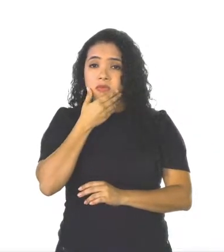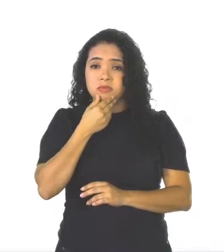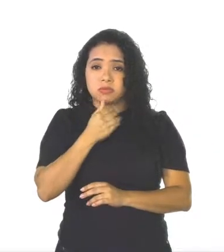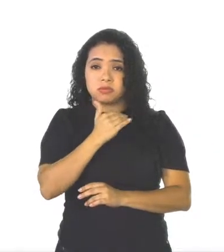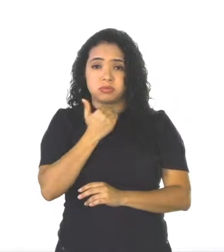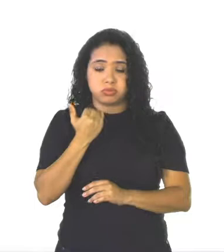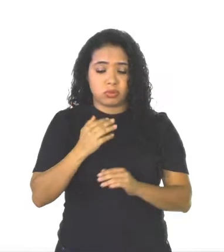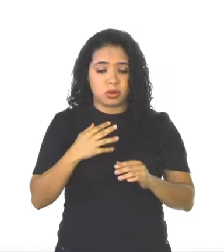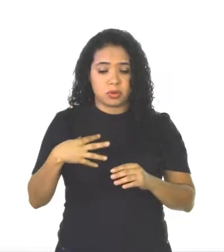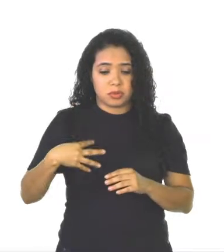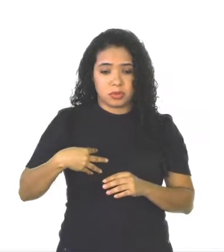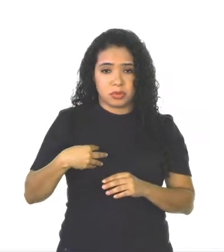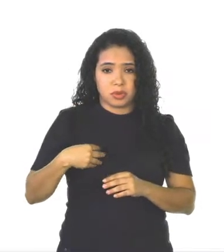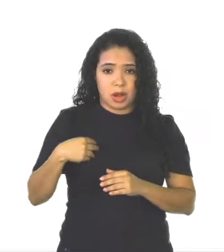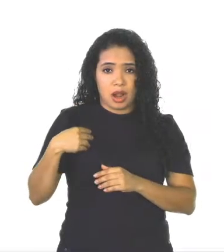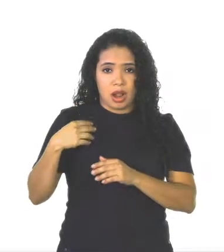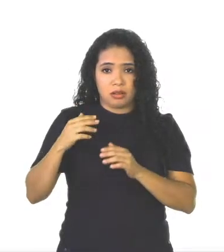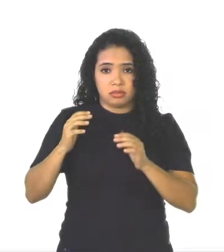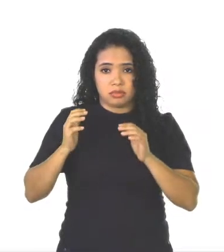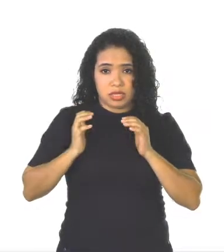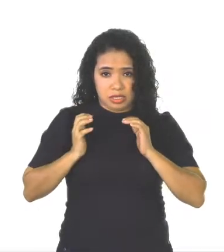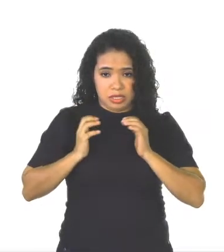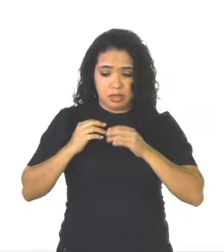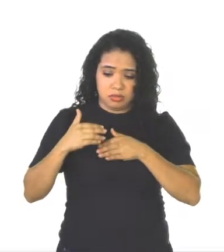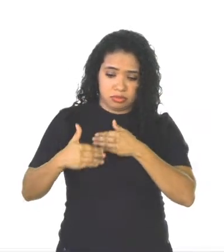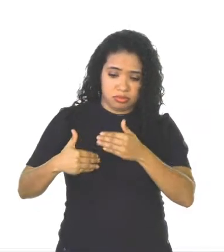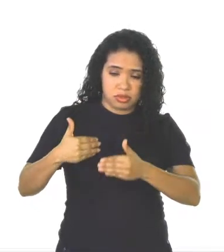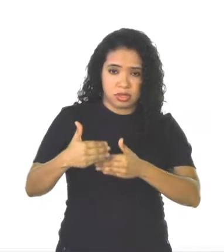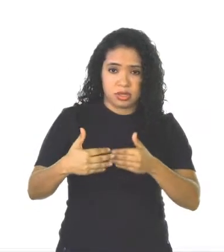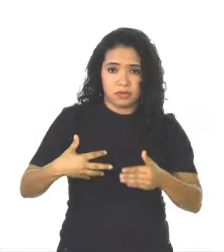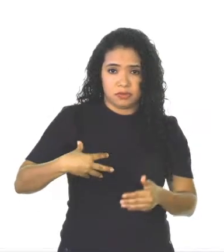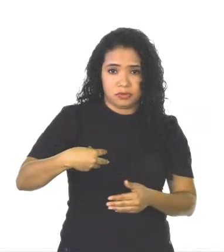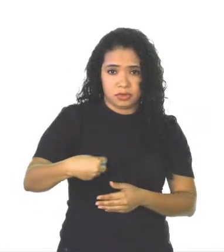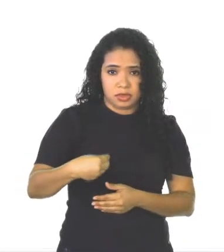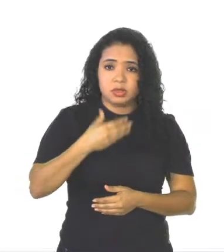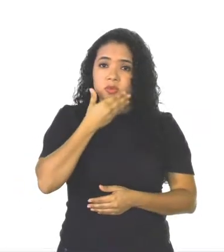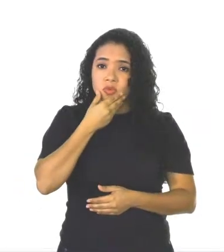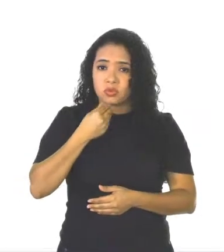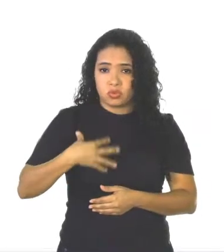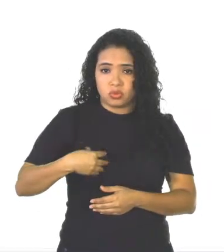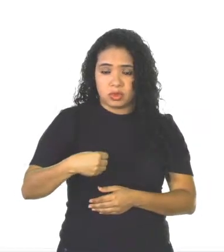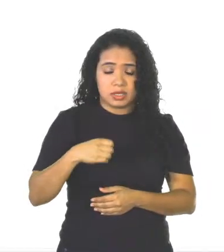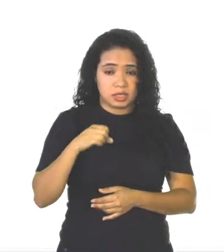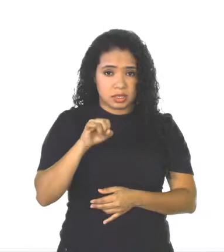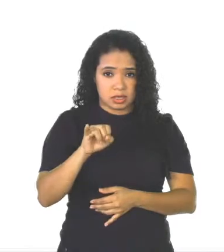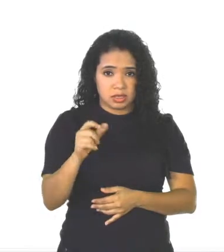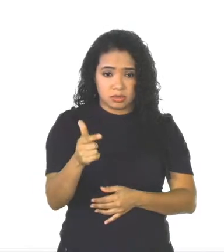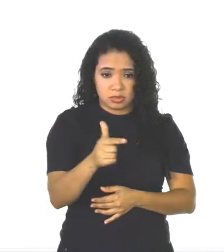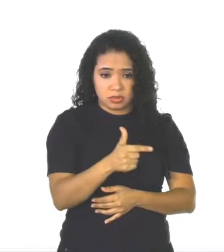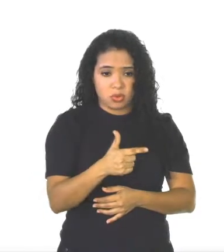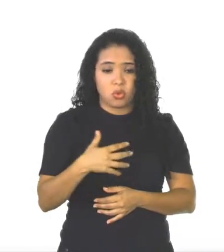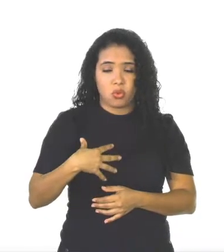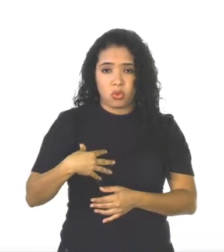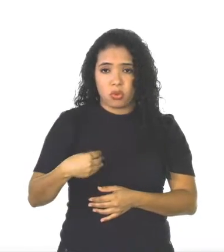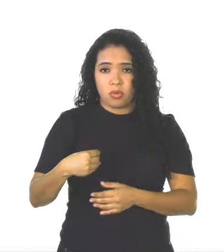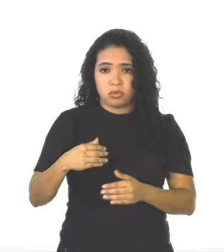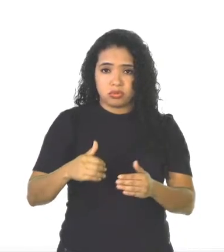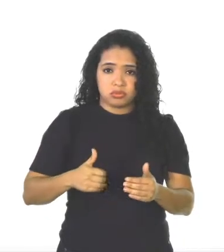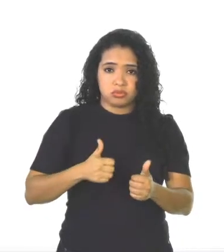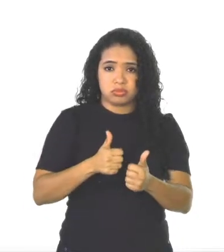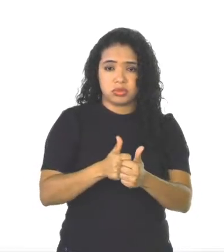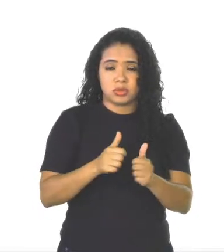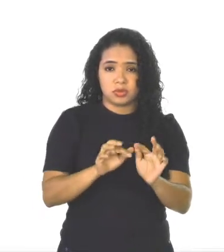para o filho varão, e caso não houvesse, a fortuna seria encaminhada para o homem mais próximo da